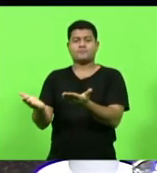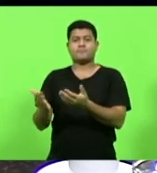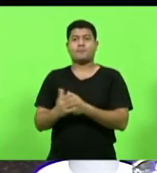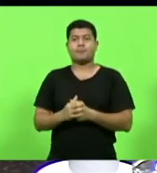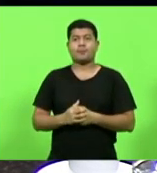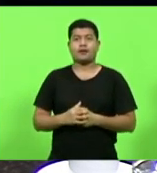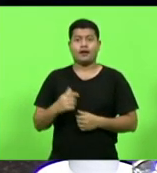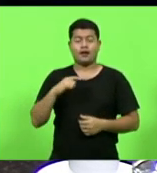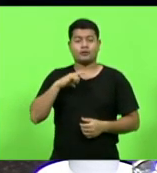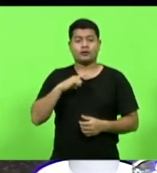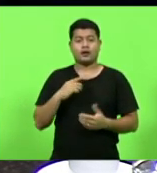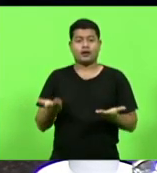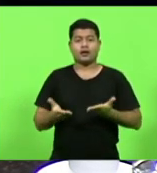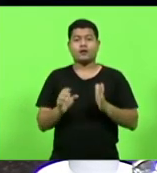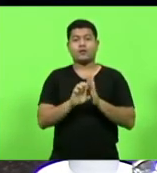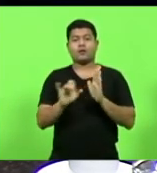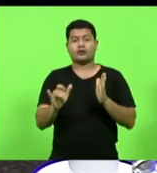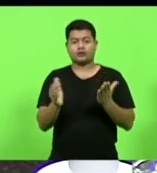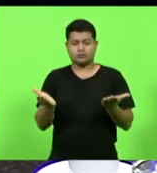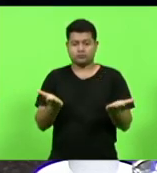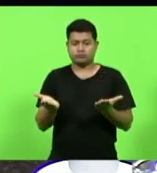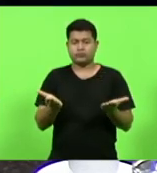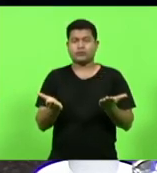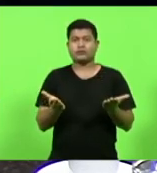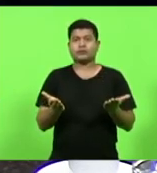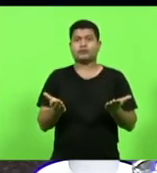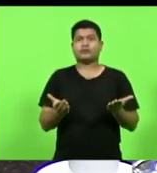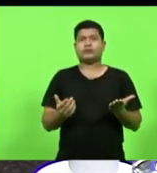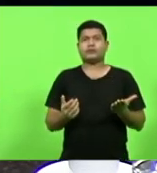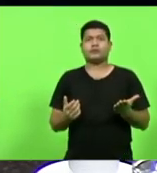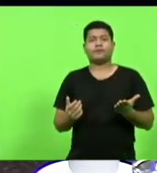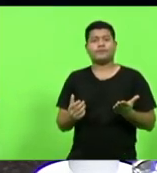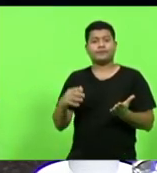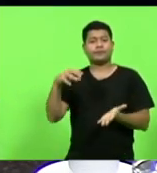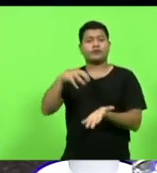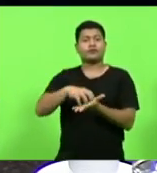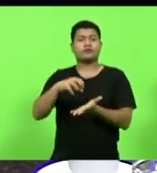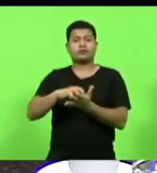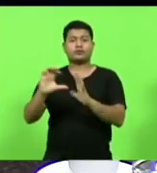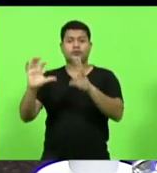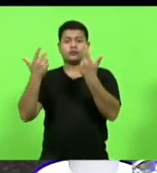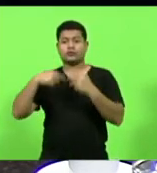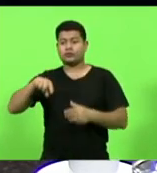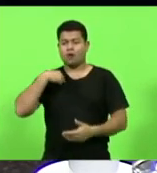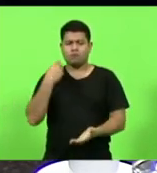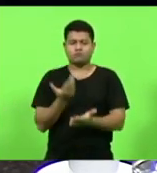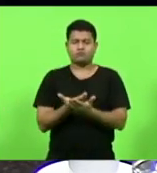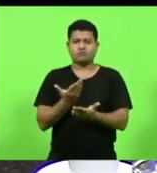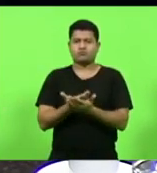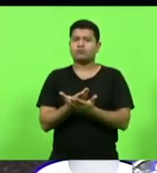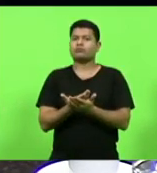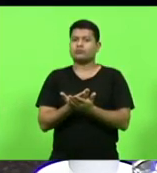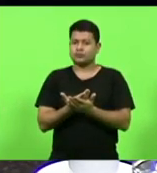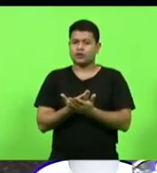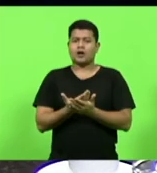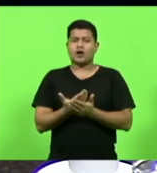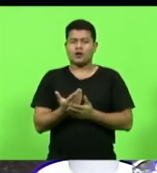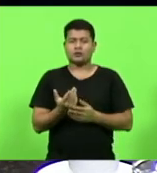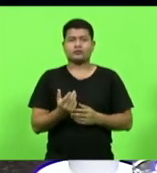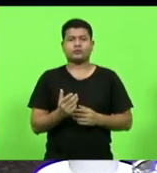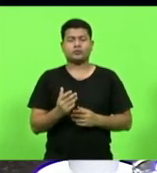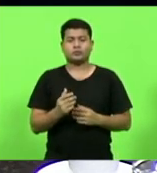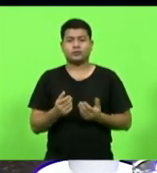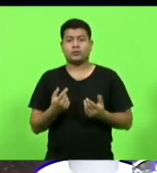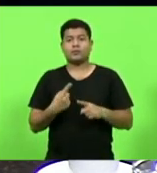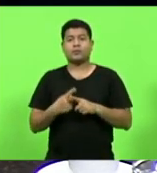com o edital do Centro de Convenções, a gente está estudando isso com muito cuidado, porque as notícias